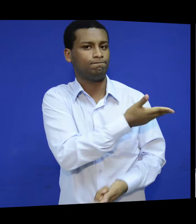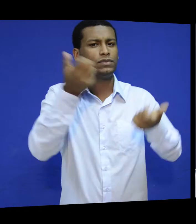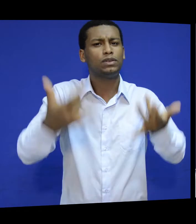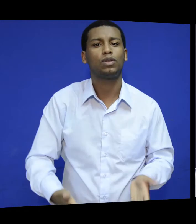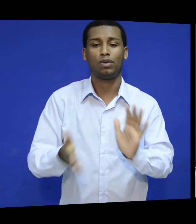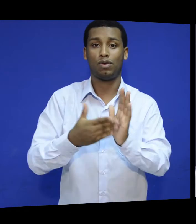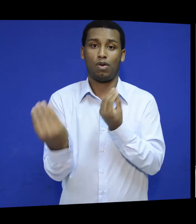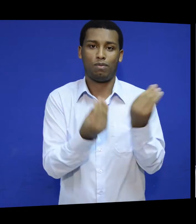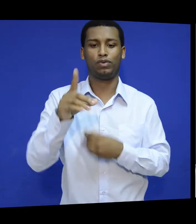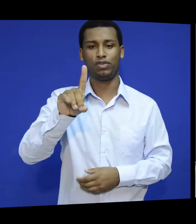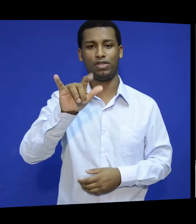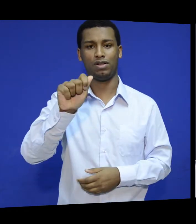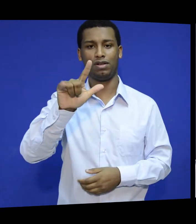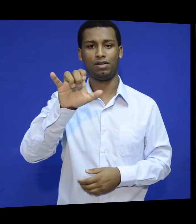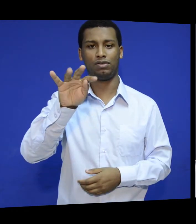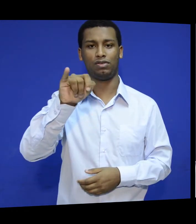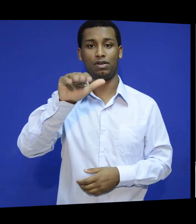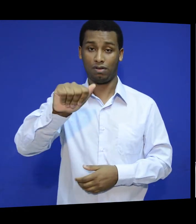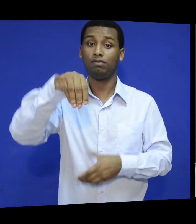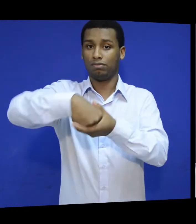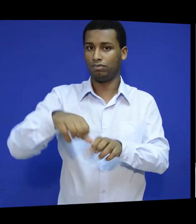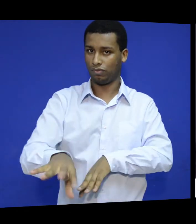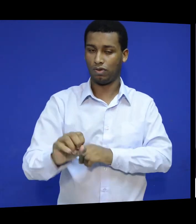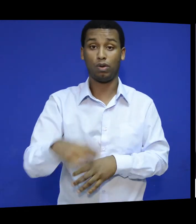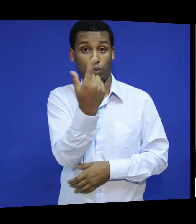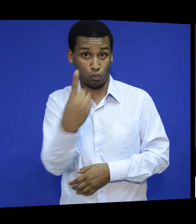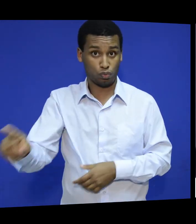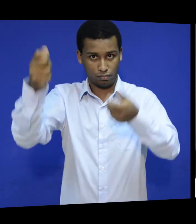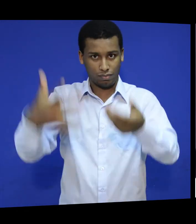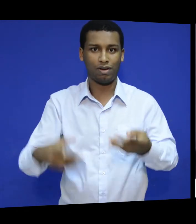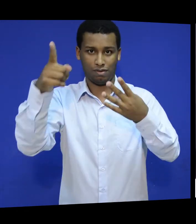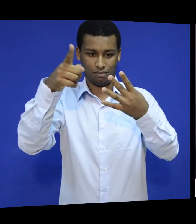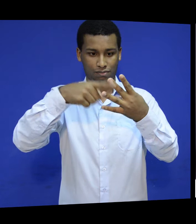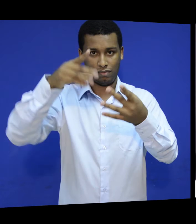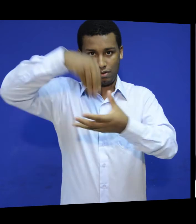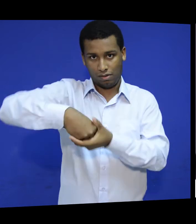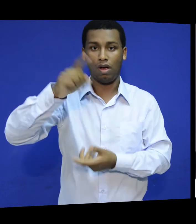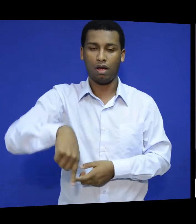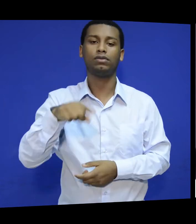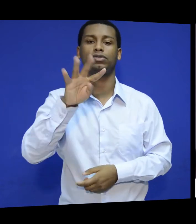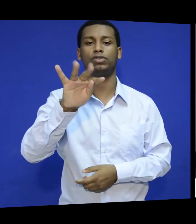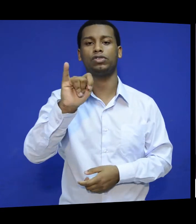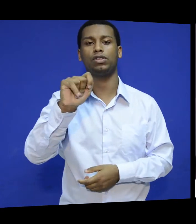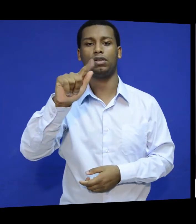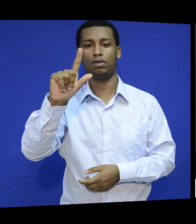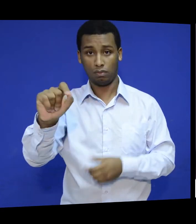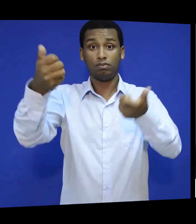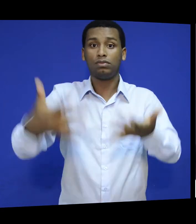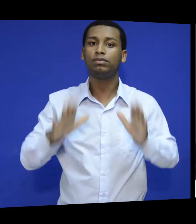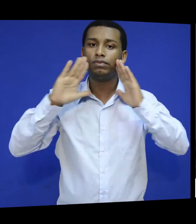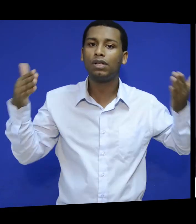A candidata também propôs o ensino de dialética nas escolas. O último candidato a falar nessa rodada foi Thiago